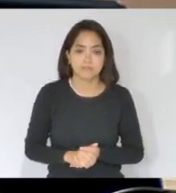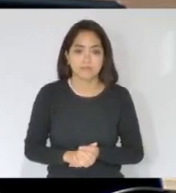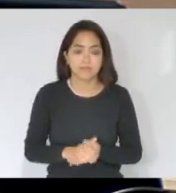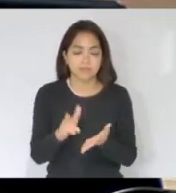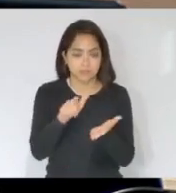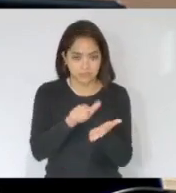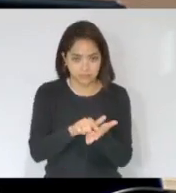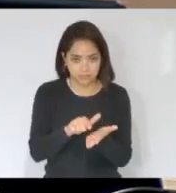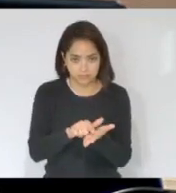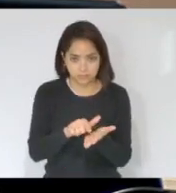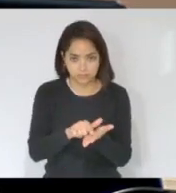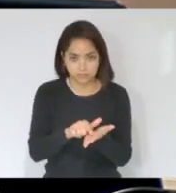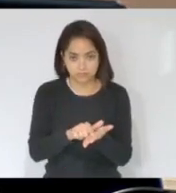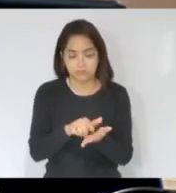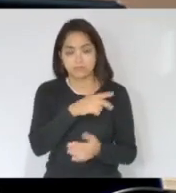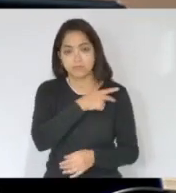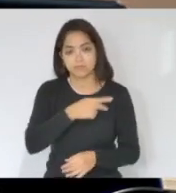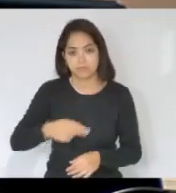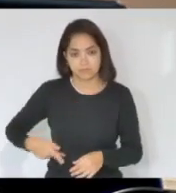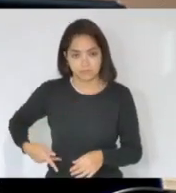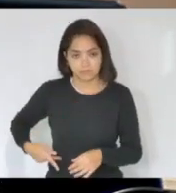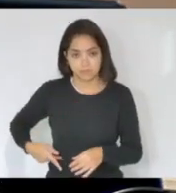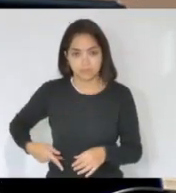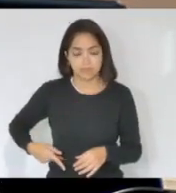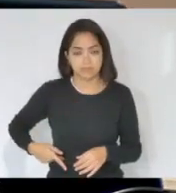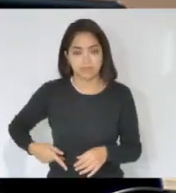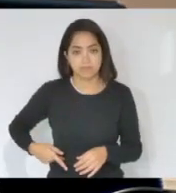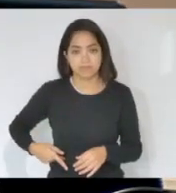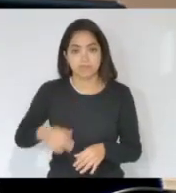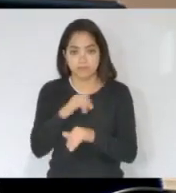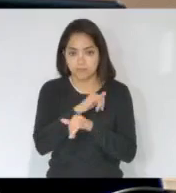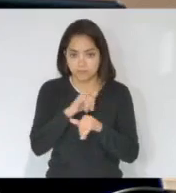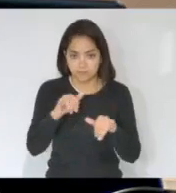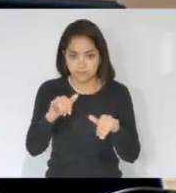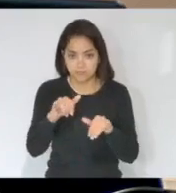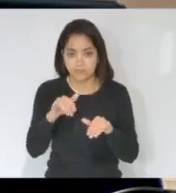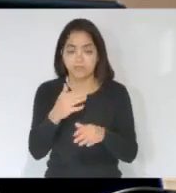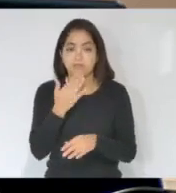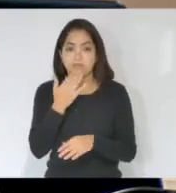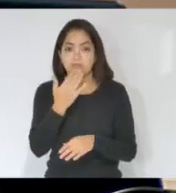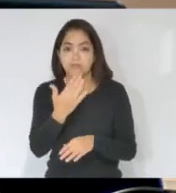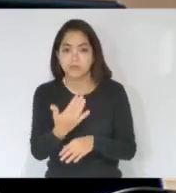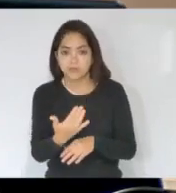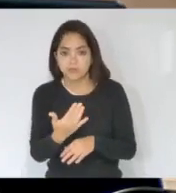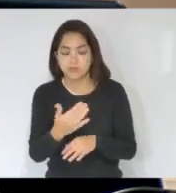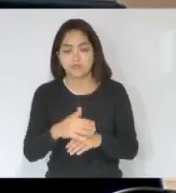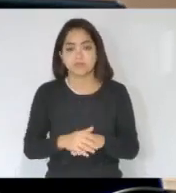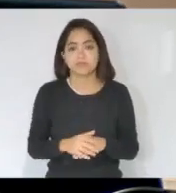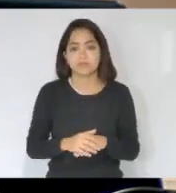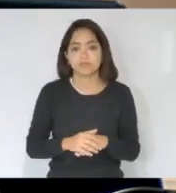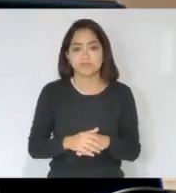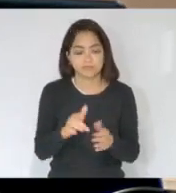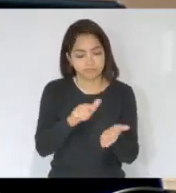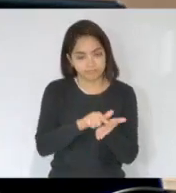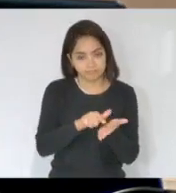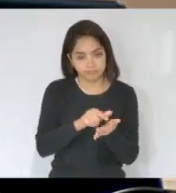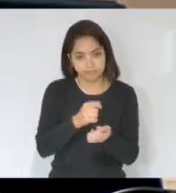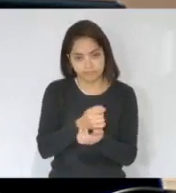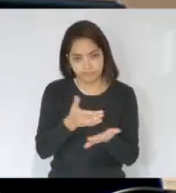Expediente. O senhor presidente solicitou que se procedesse à